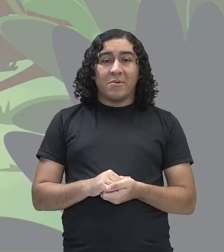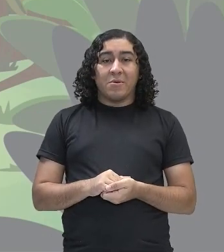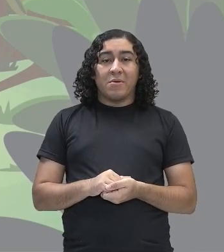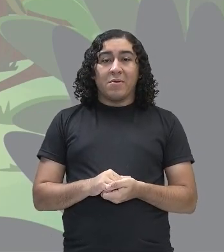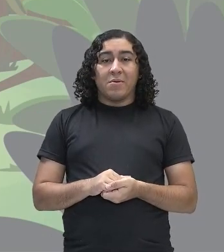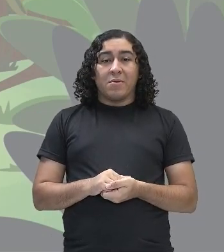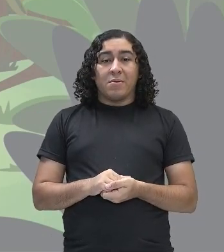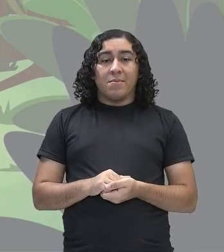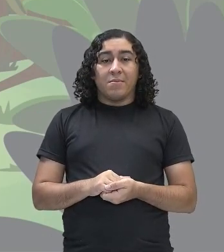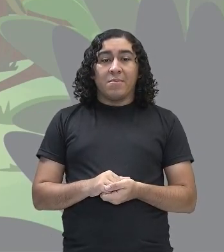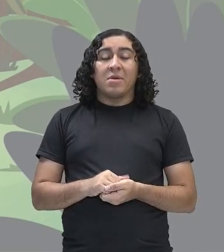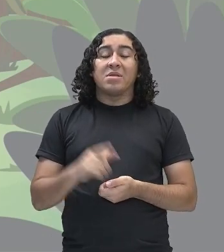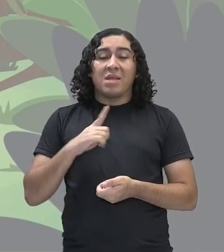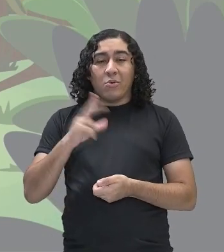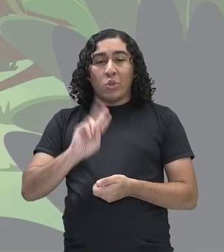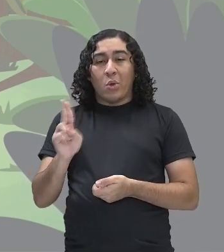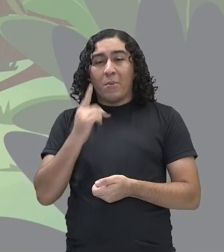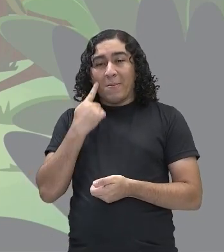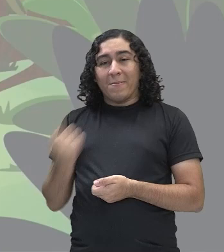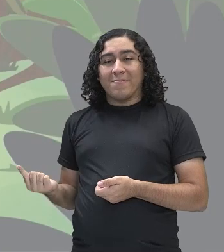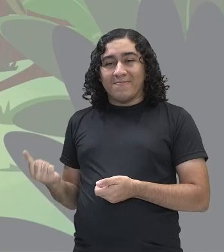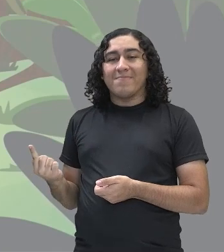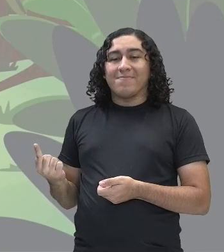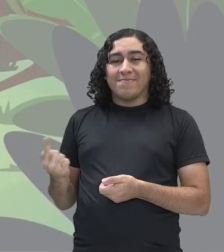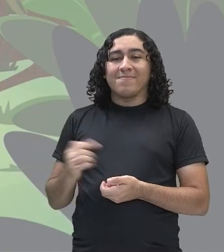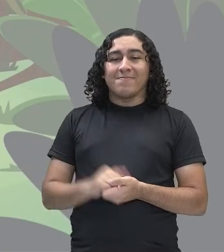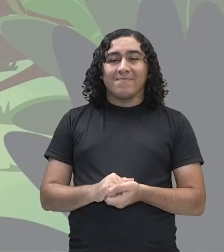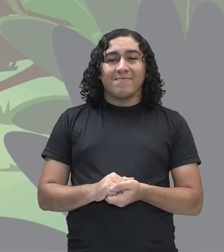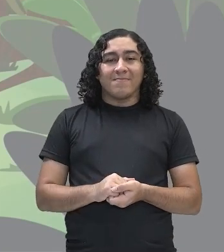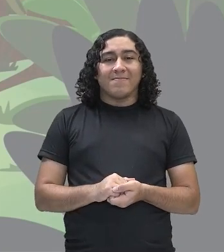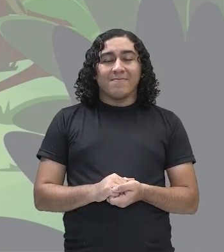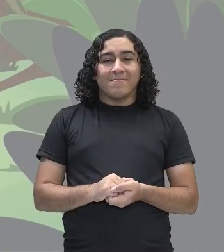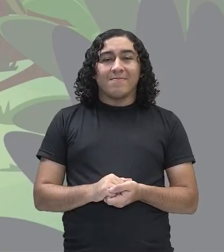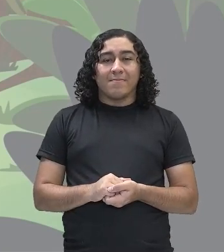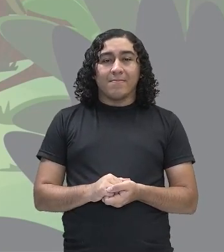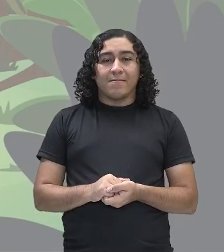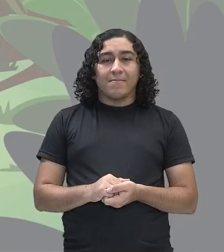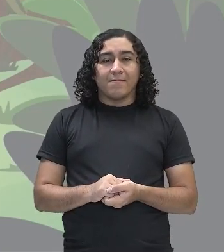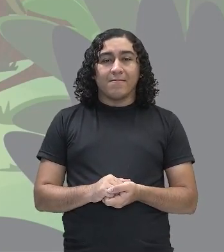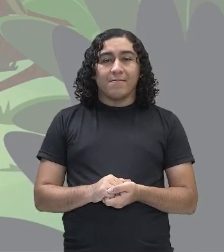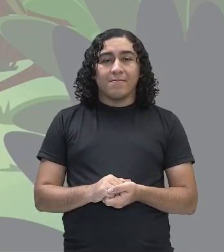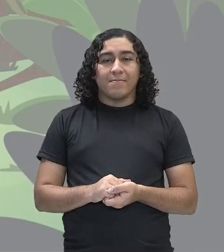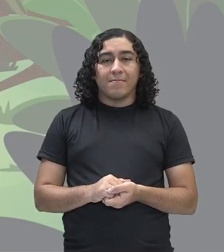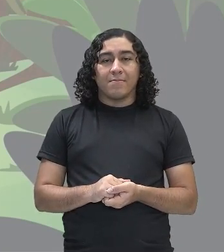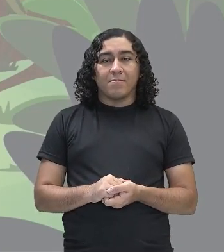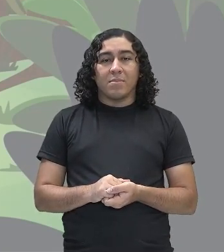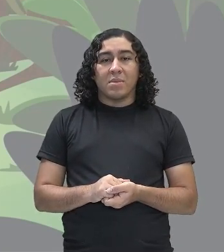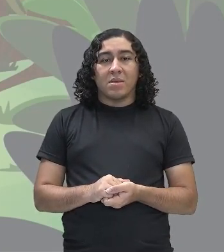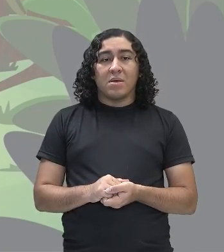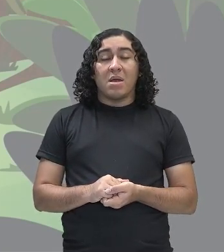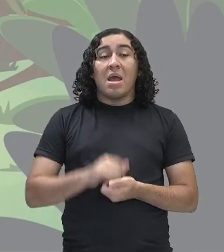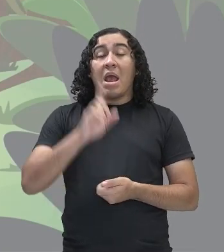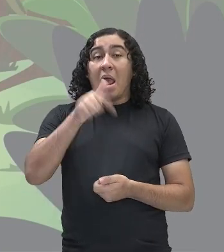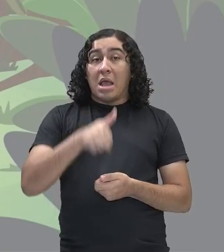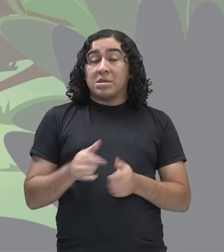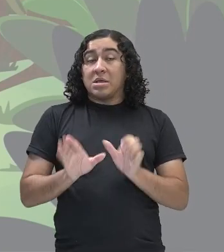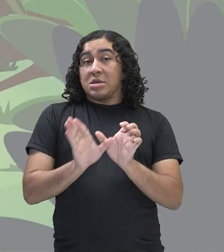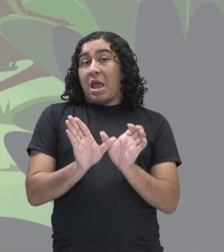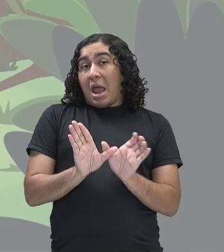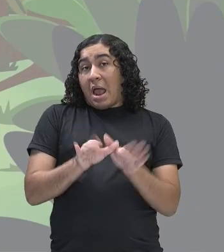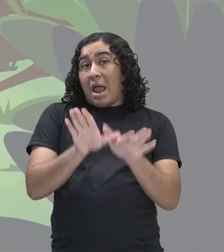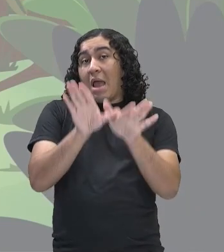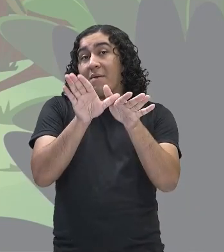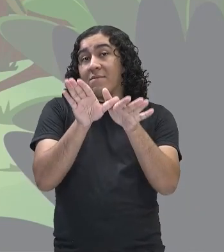como carinatas ou neognatas. Então, essas aves, de acordo com estudos filogenéticos